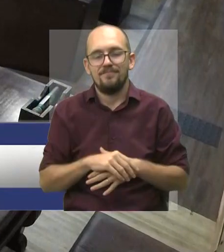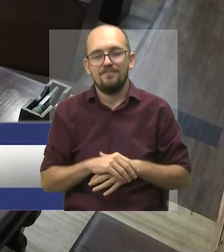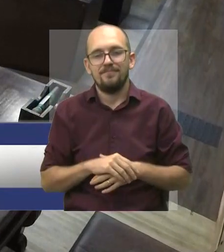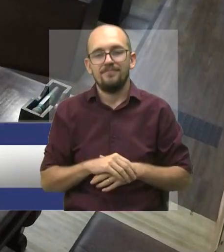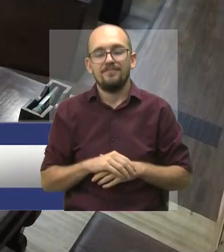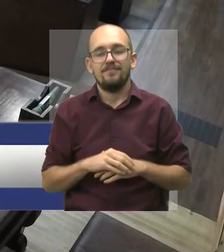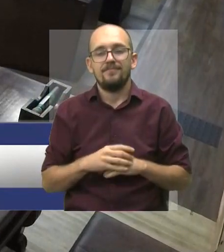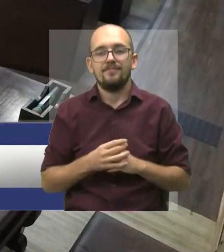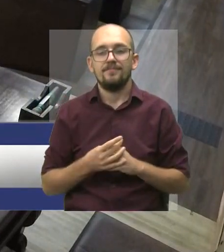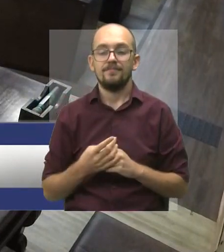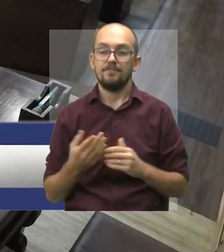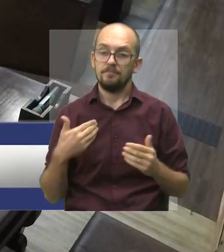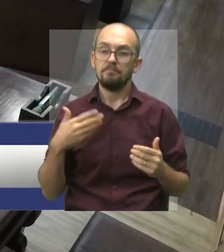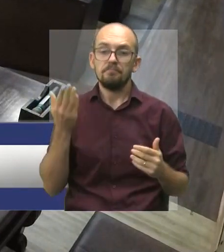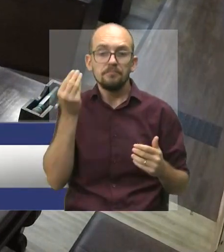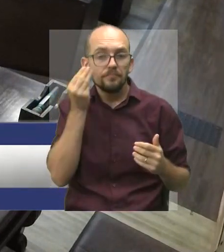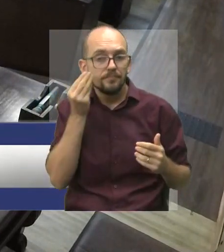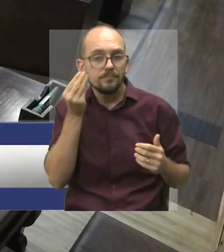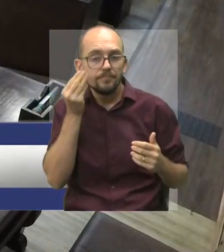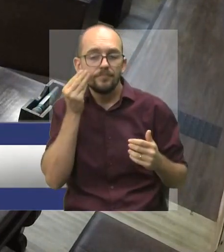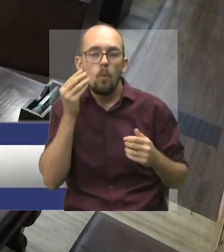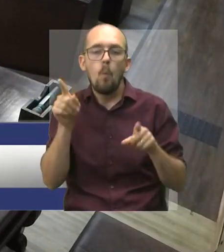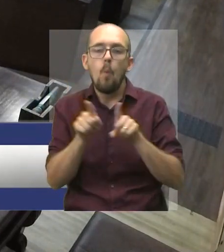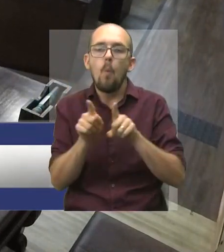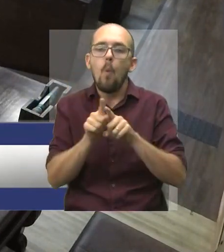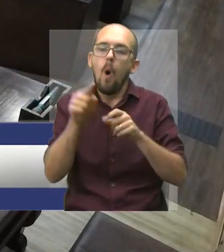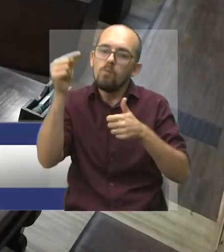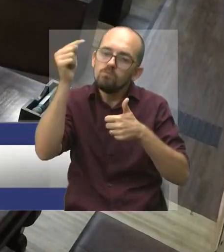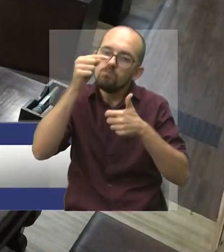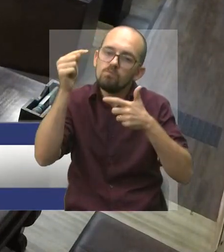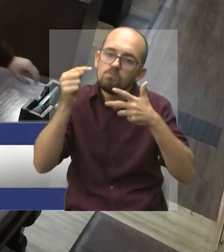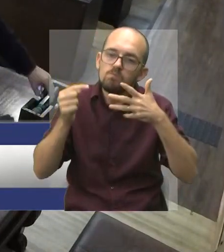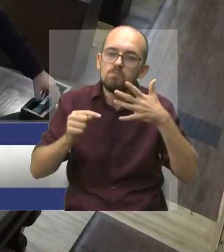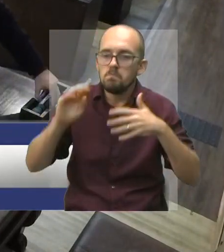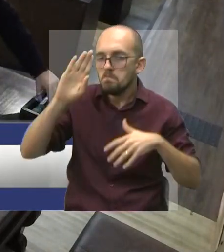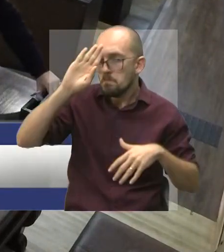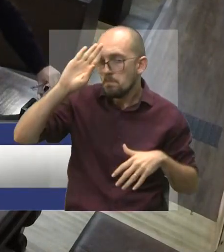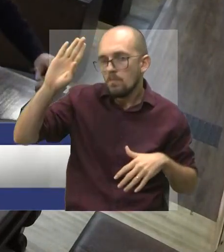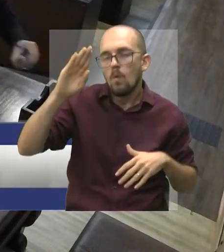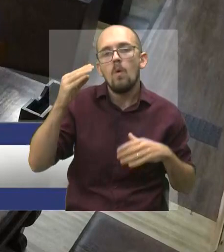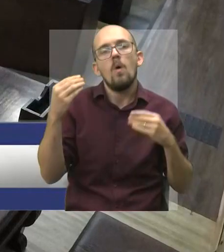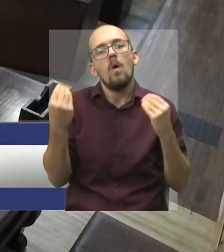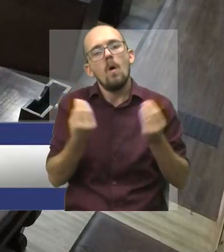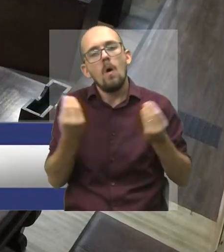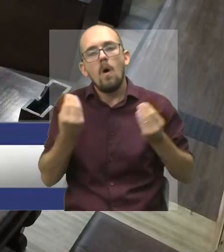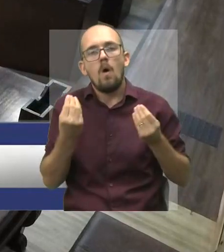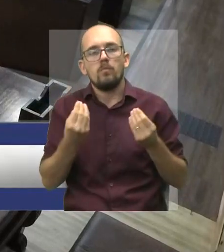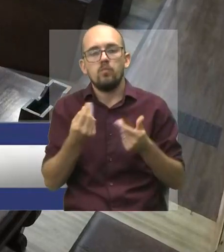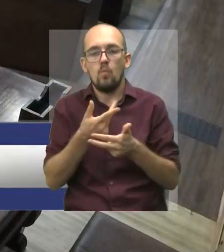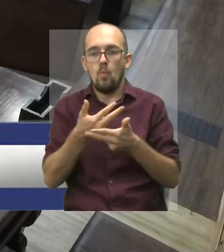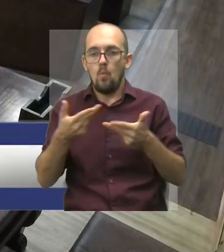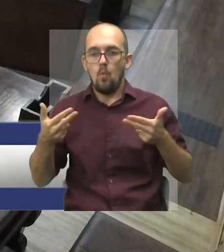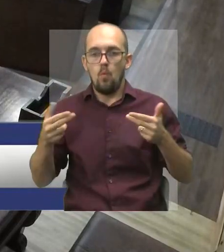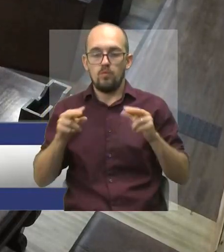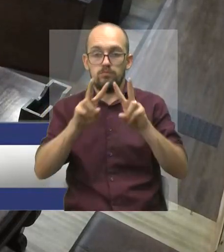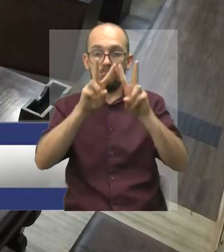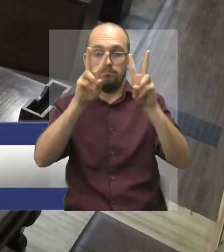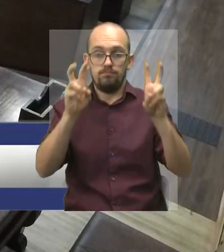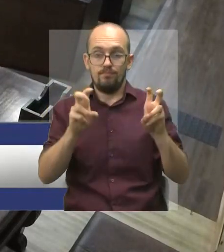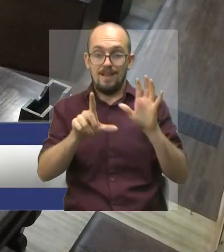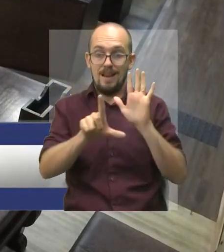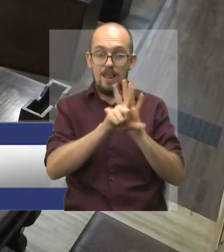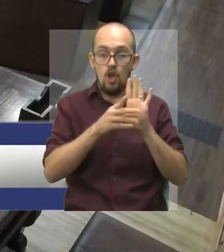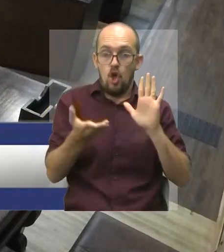Nós tentaremos passar alguns pontos principais de como estão os benefícios com a lei atual